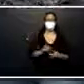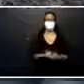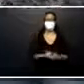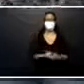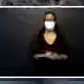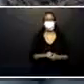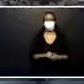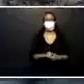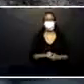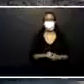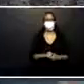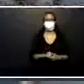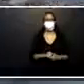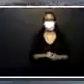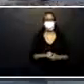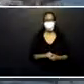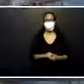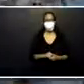tal condição.